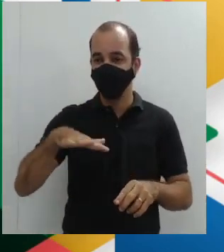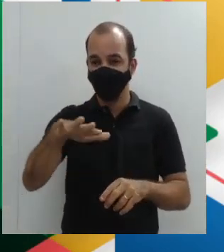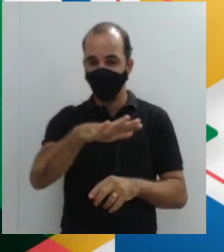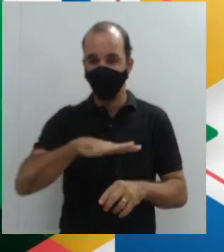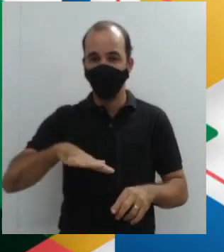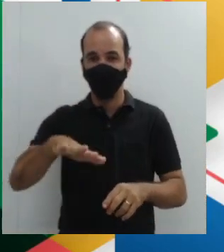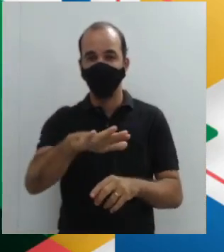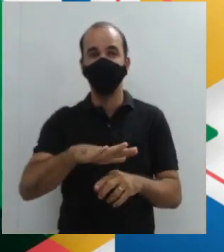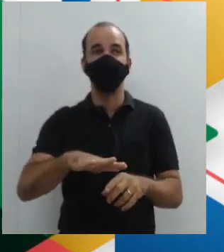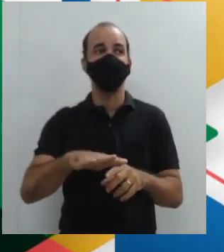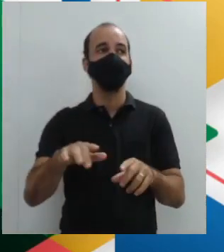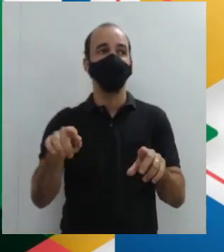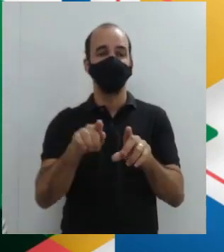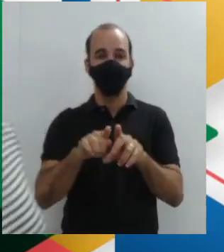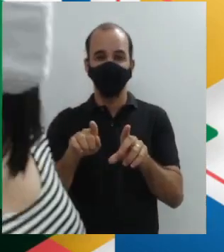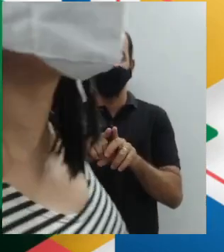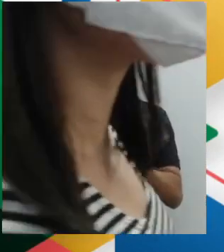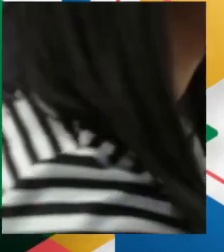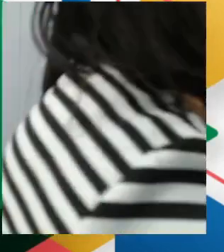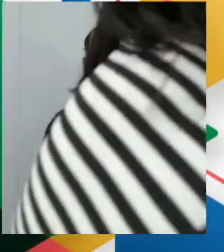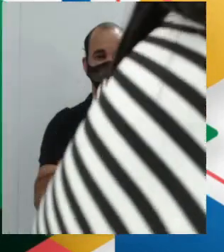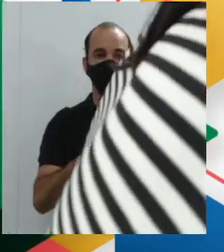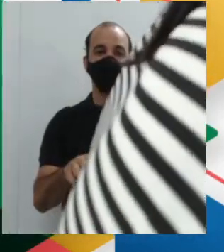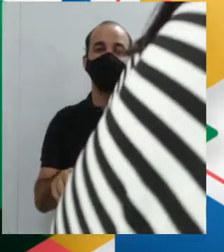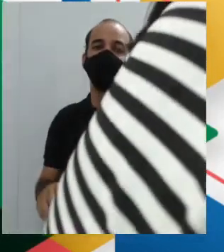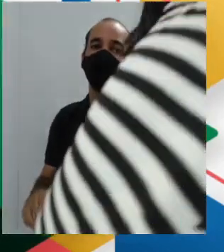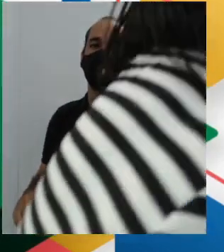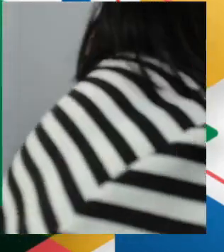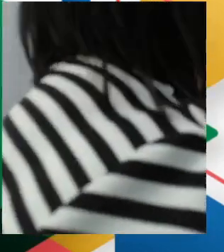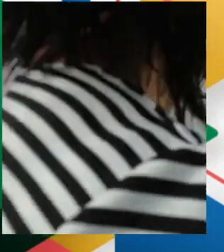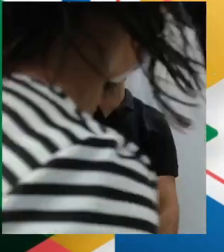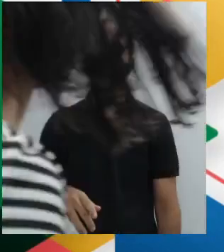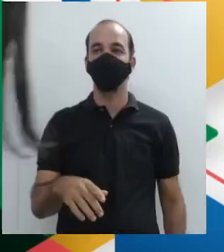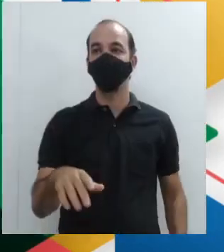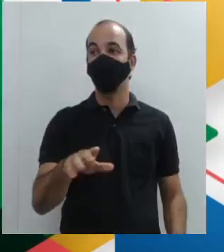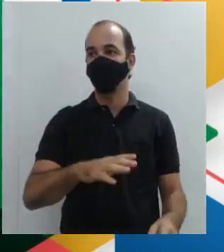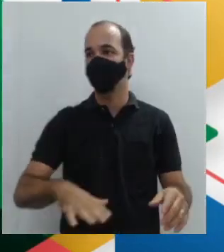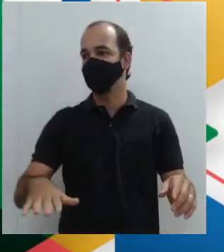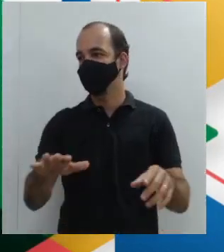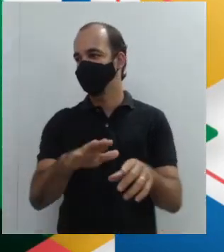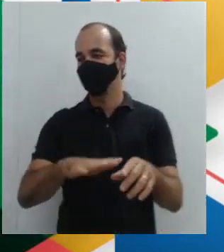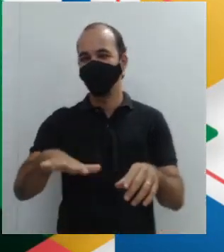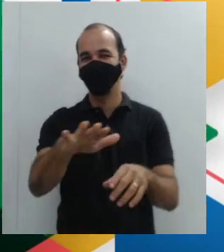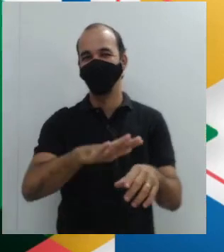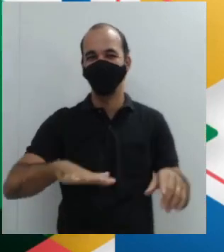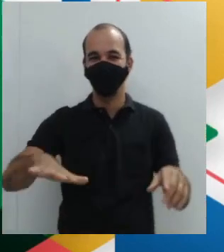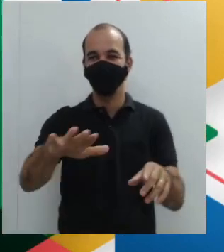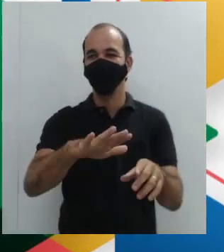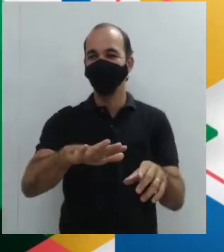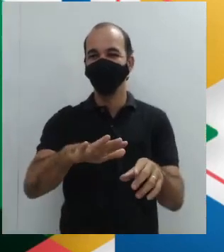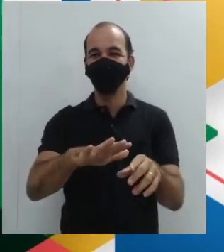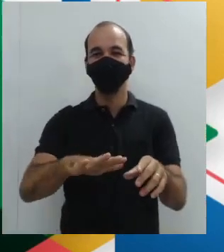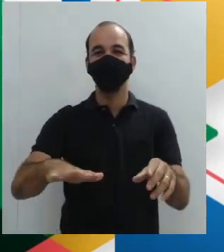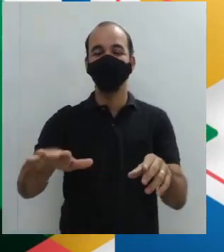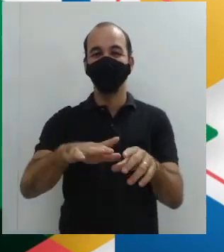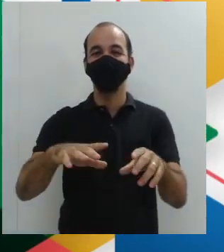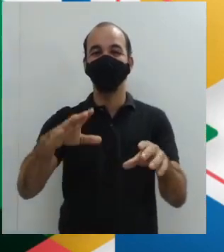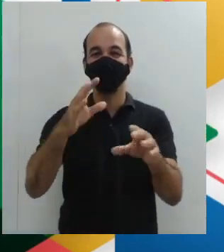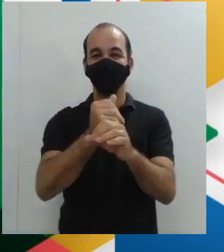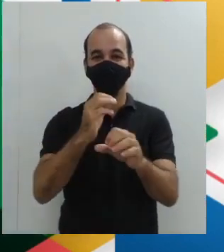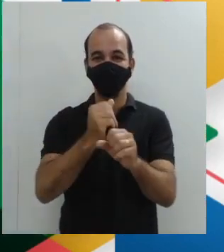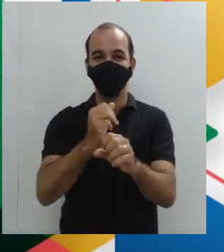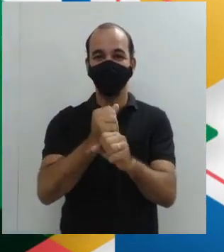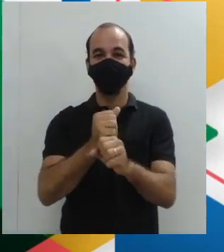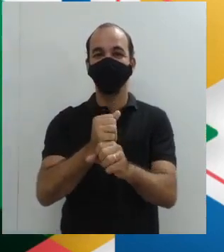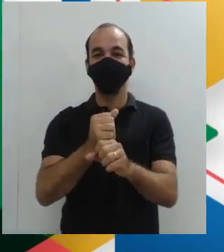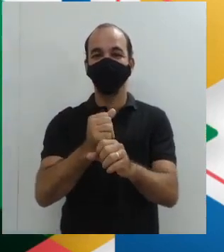superfície desses paralelepípedos. Então, diante disso, eu tenho a ideia da área